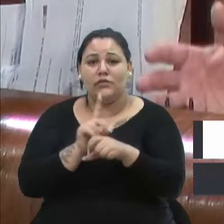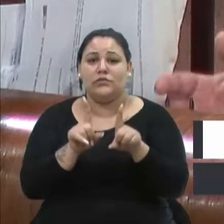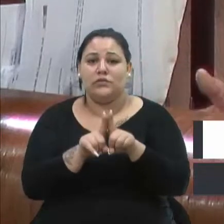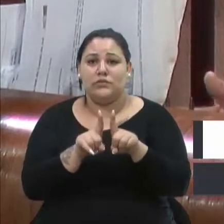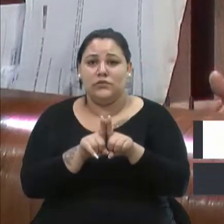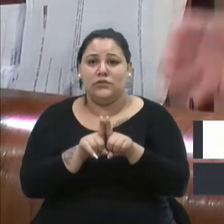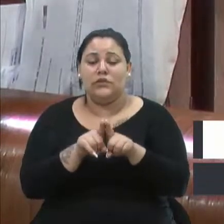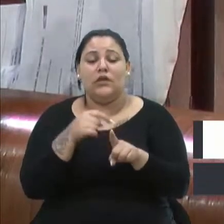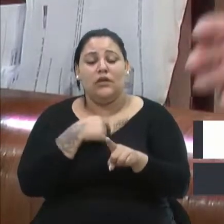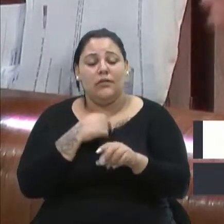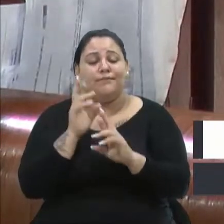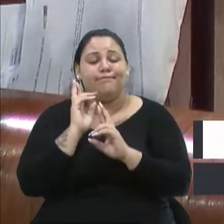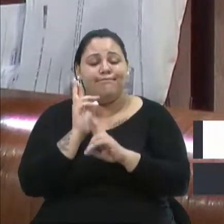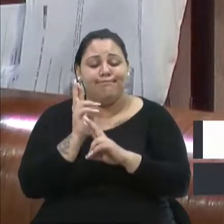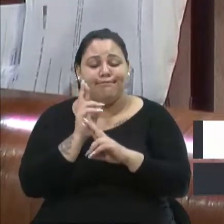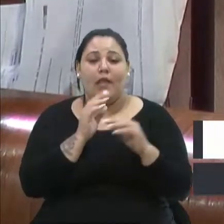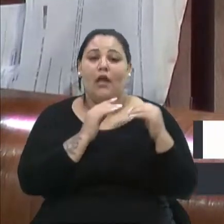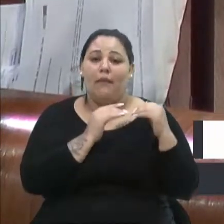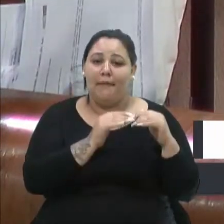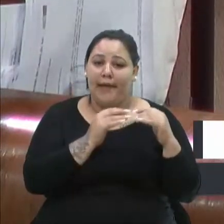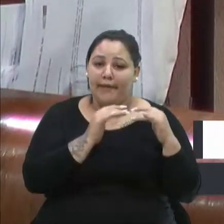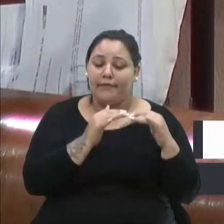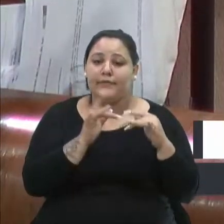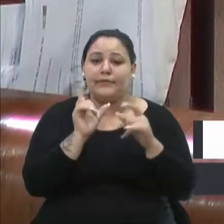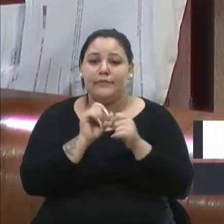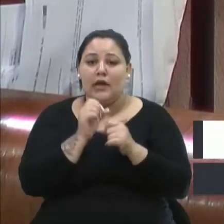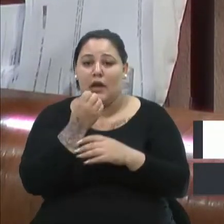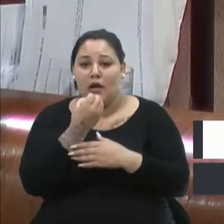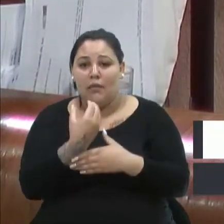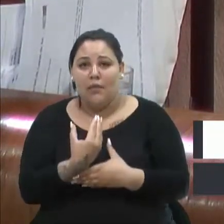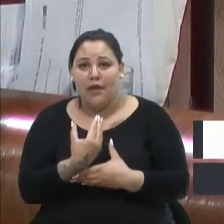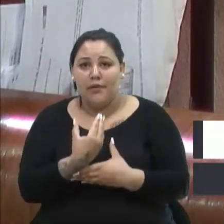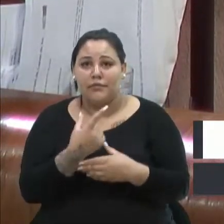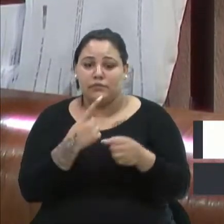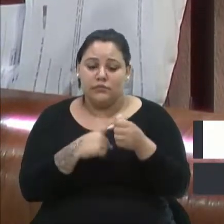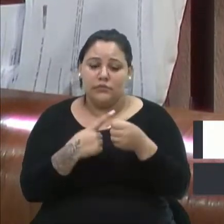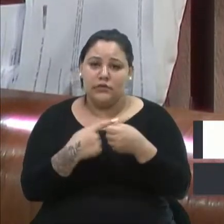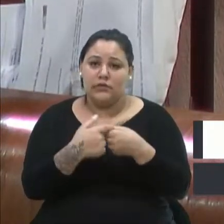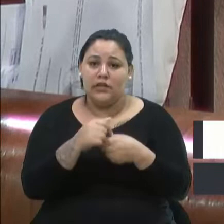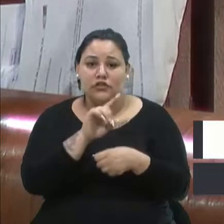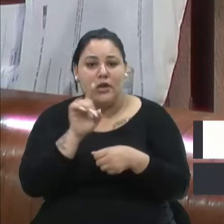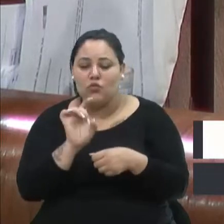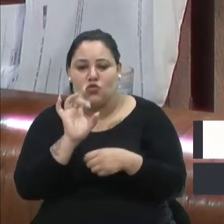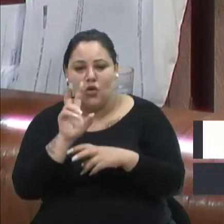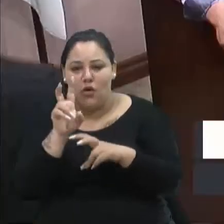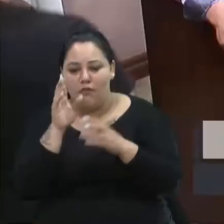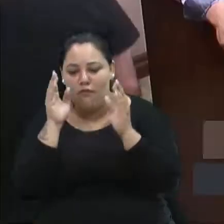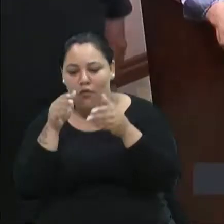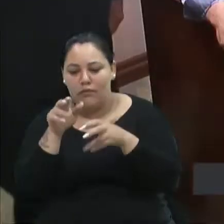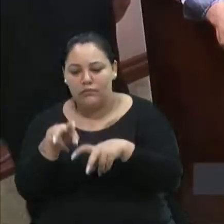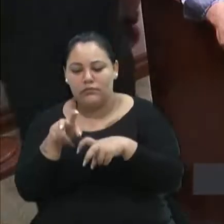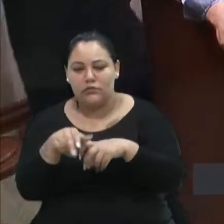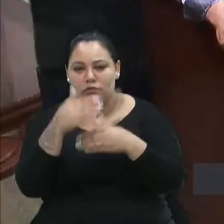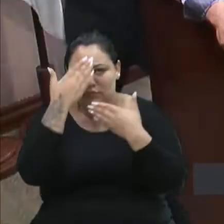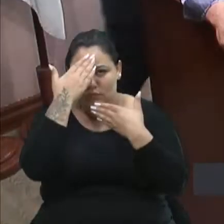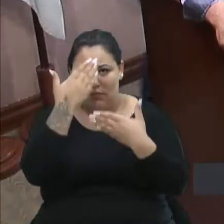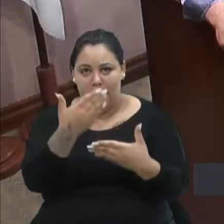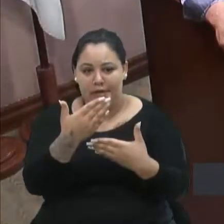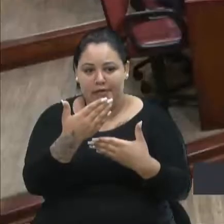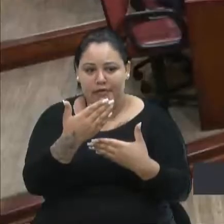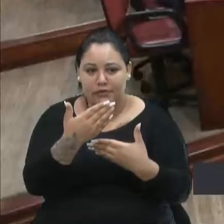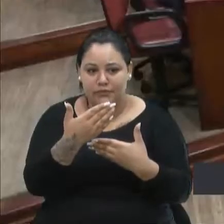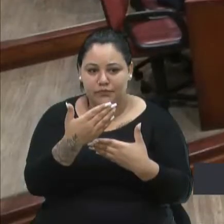essas máquinas, que façam bem também para a nossa cidade, não só para o interior. Obrigado. Obrigado, vereador